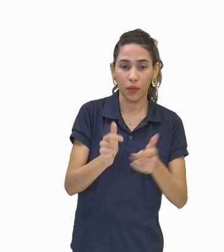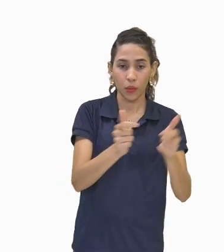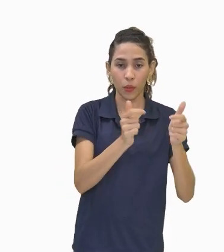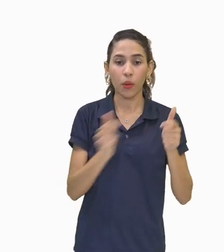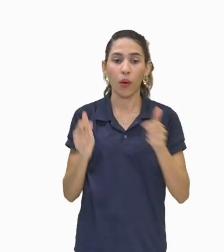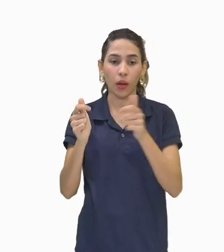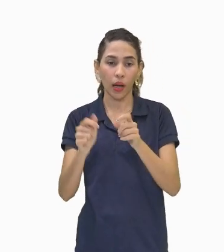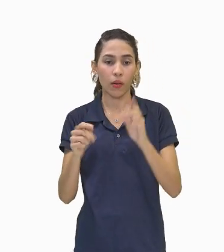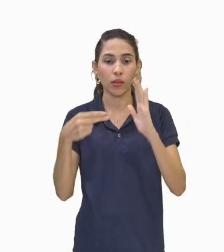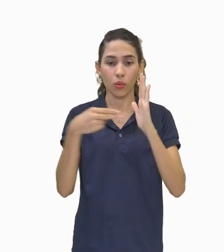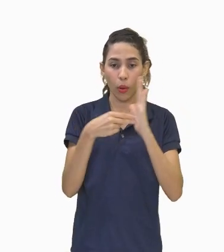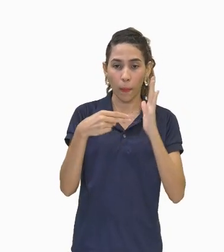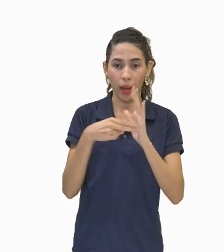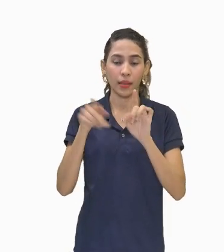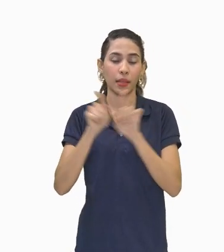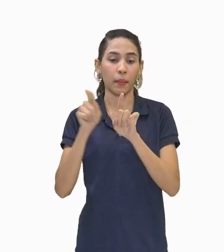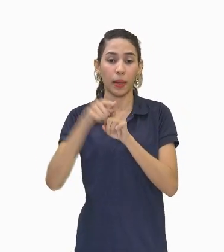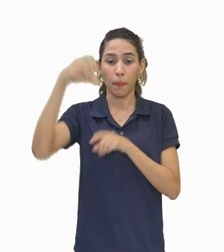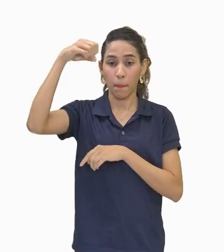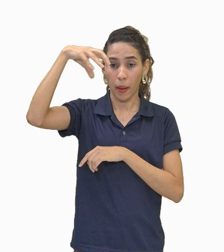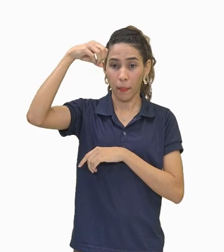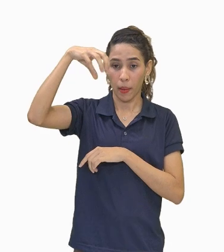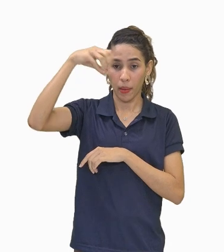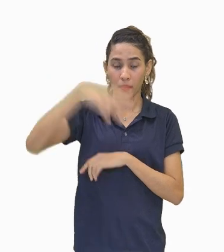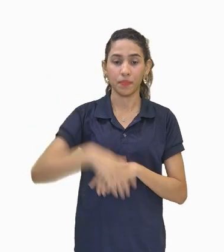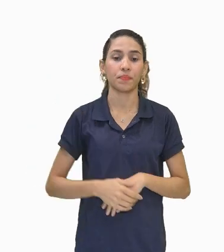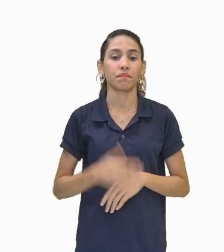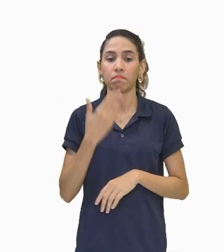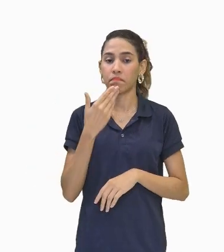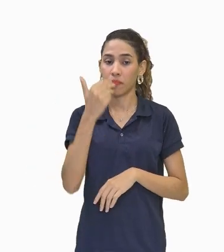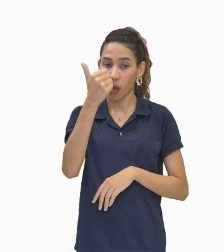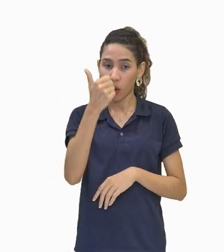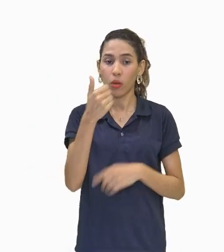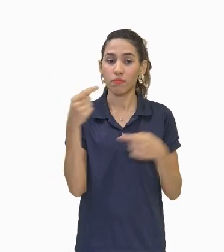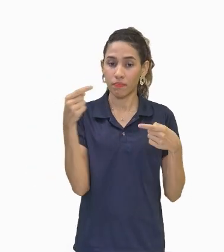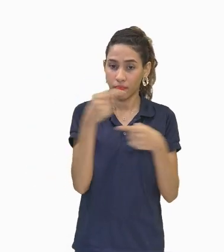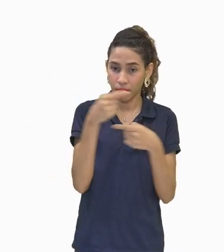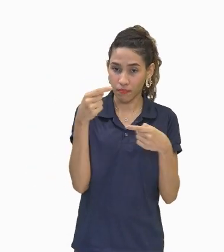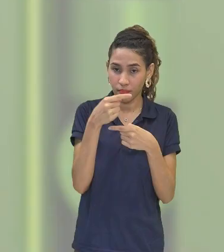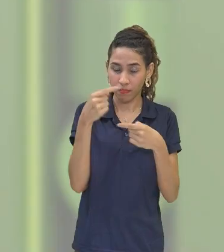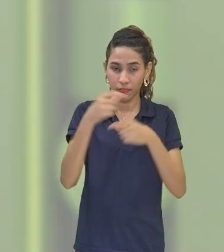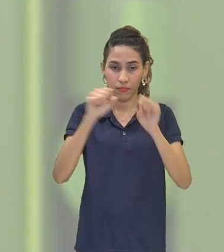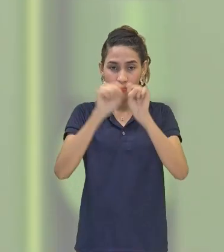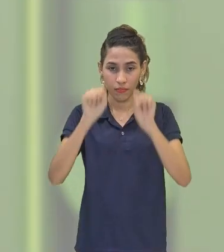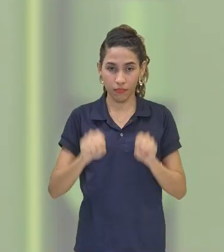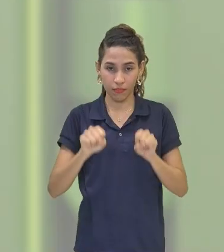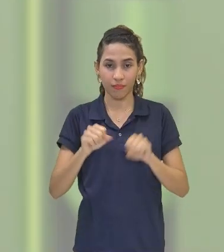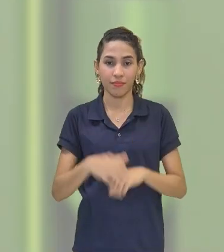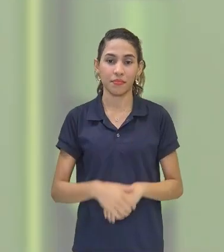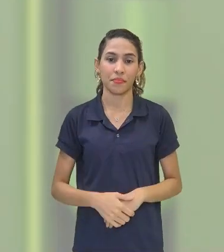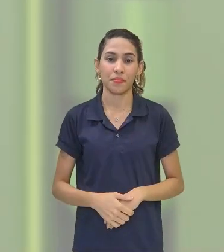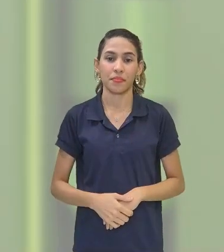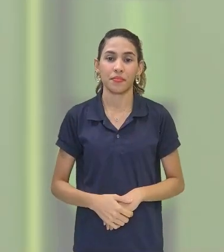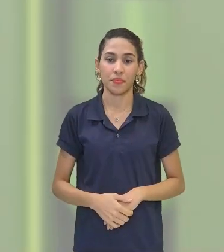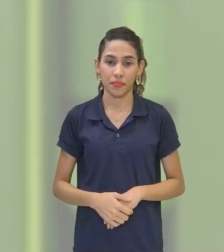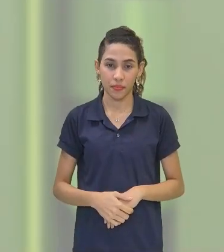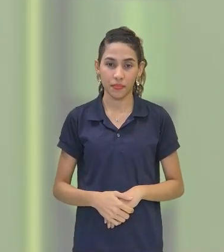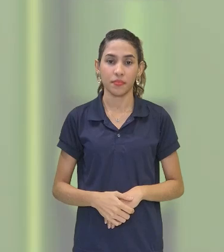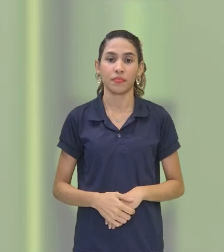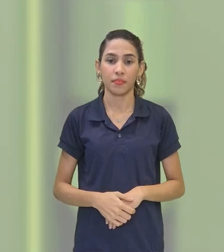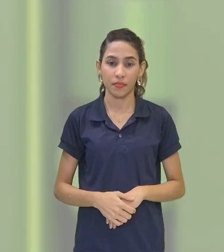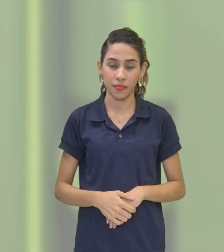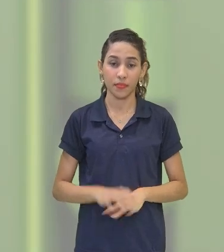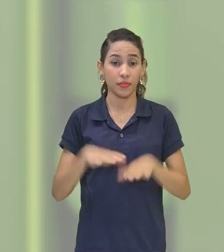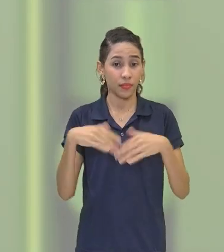é o circuito em paralelo. E esses componentes que nós temos aí dos receptores, vejam aí,